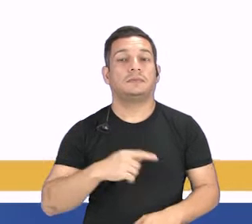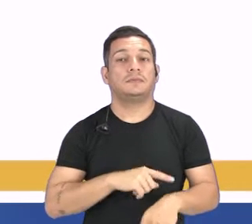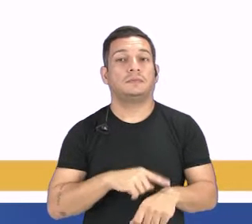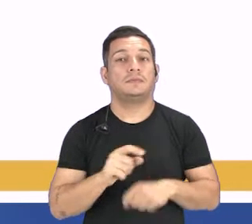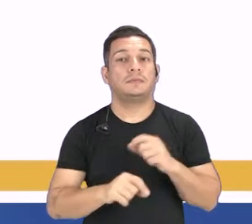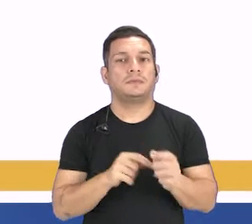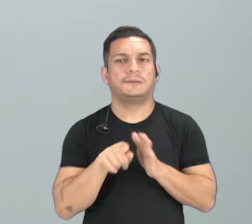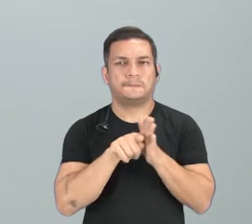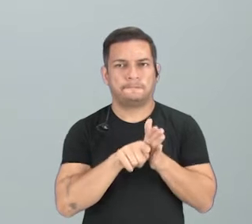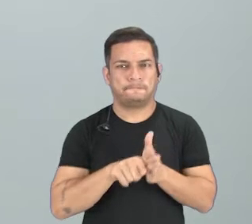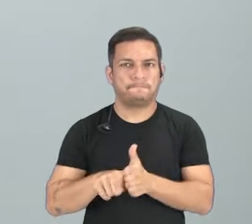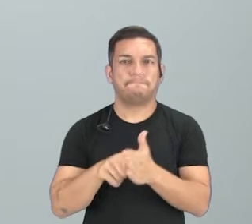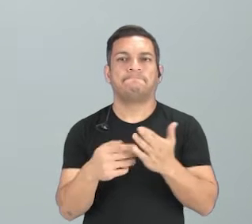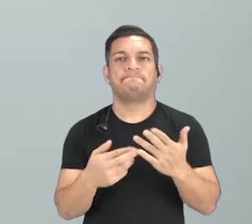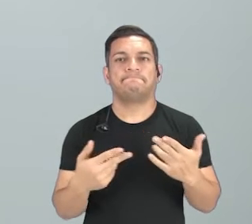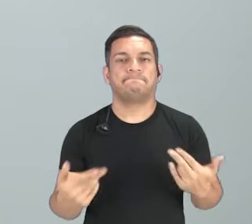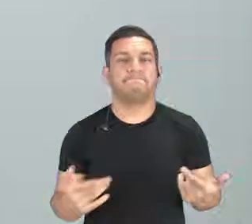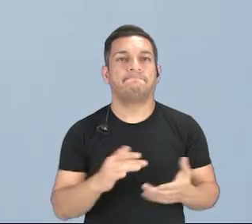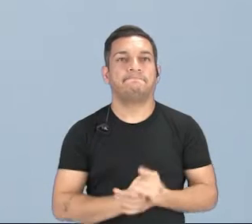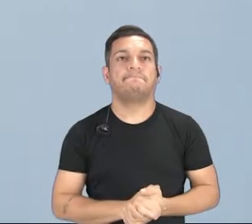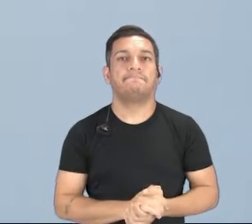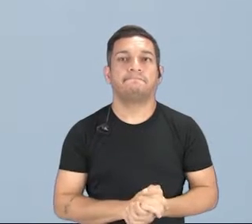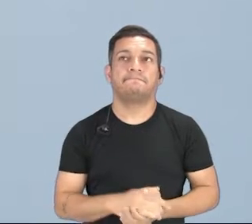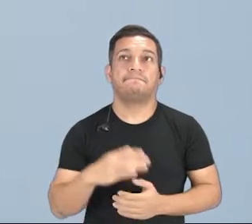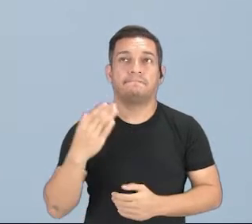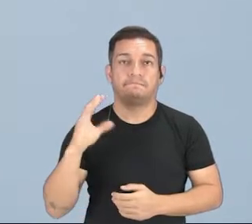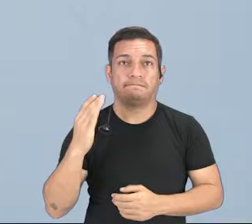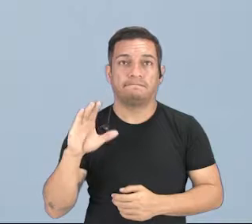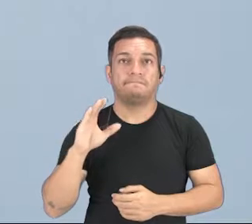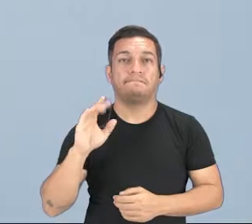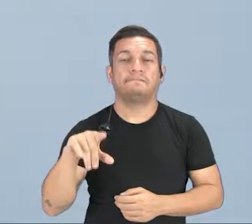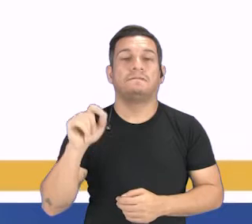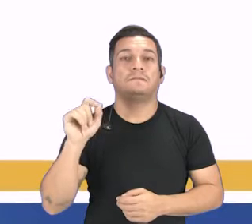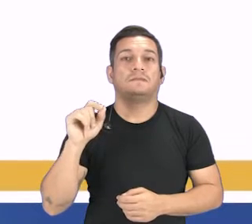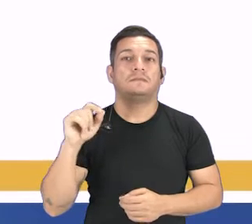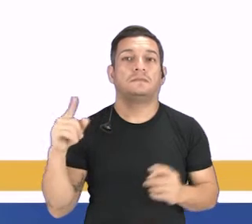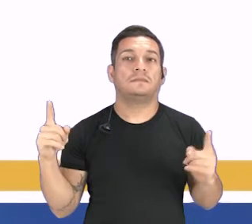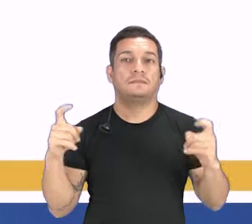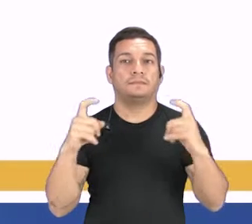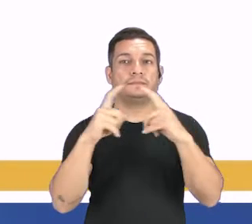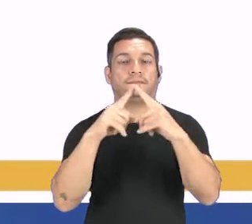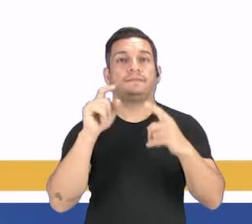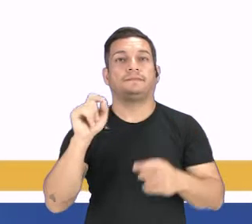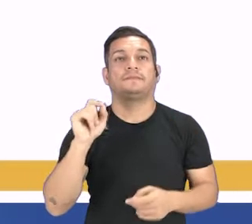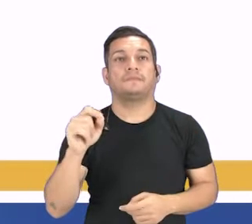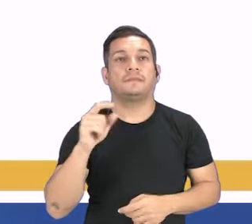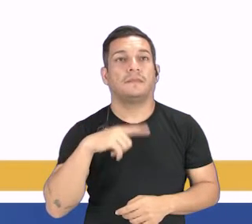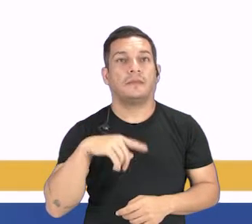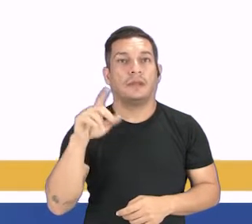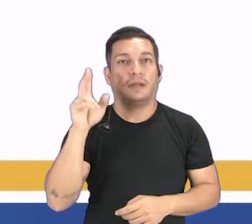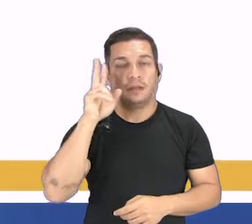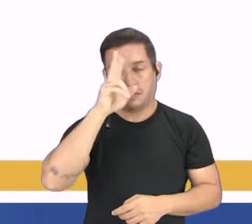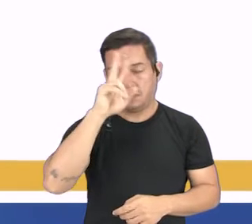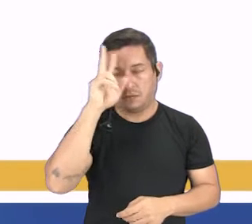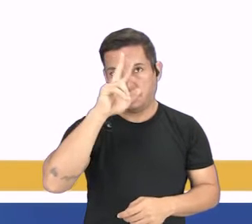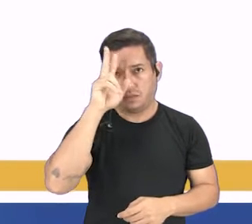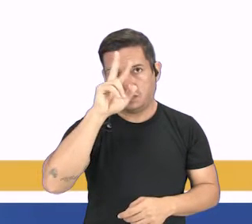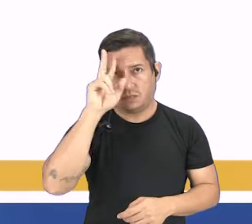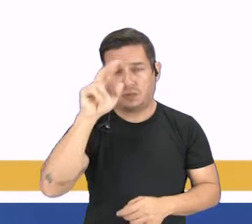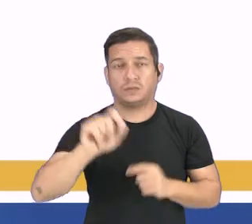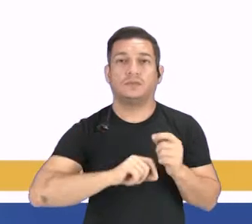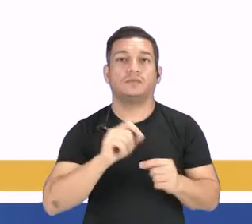de investigar as coisas. Científica são apenas teorias que passam